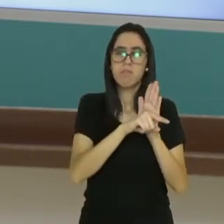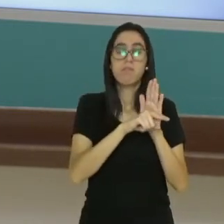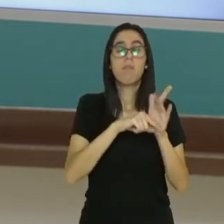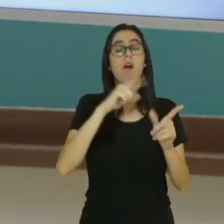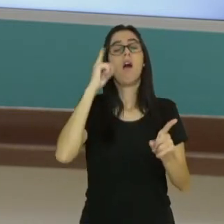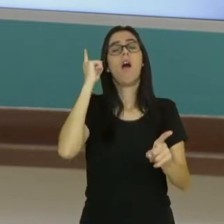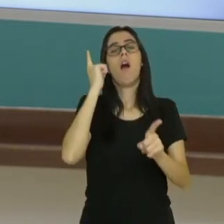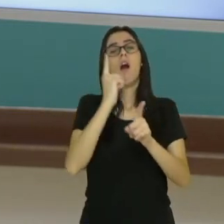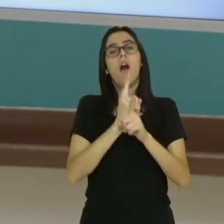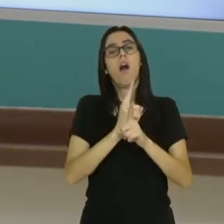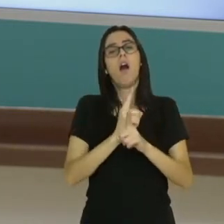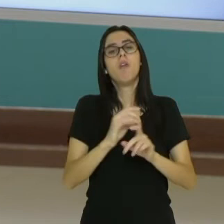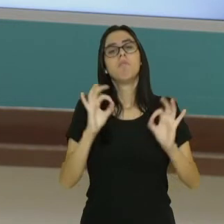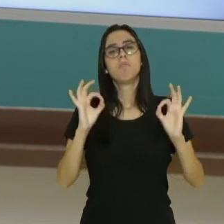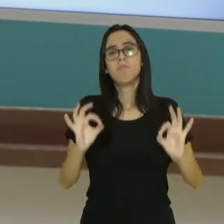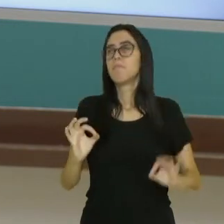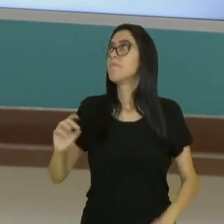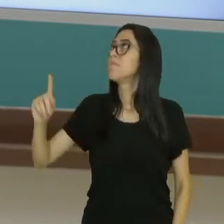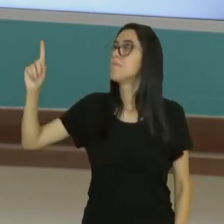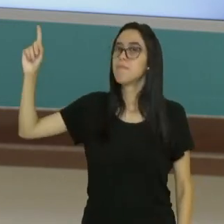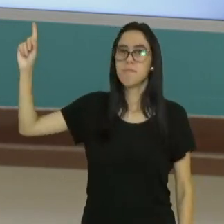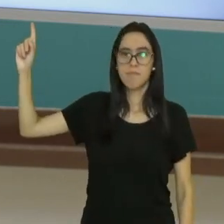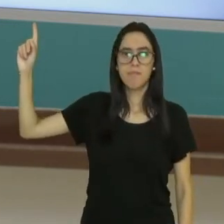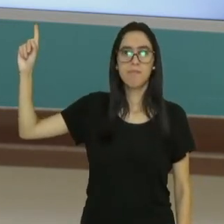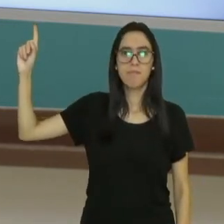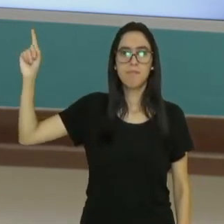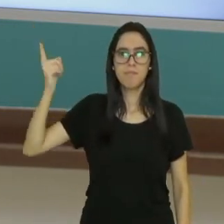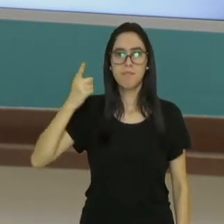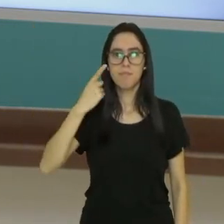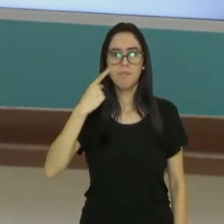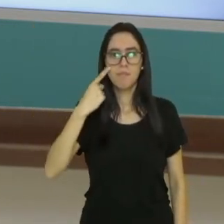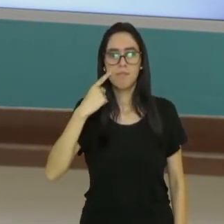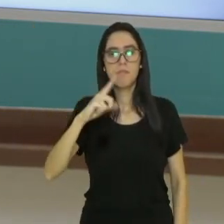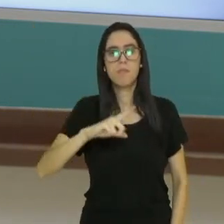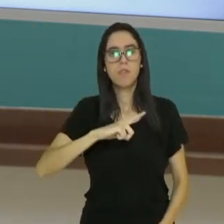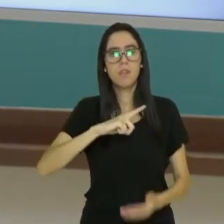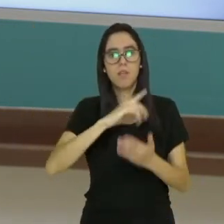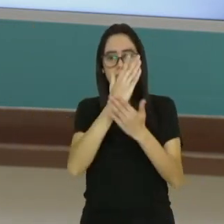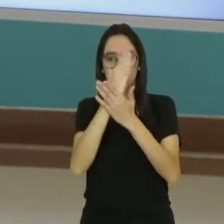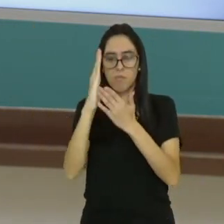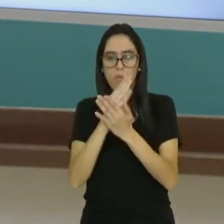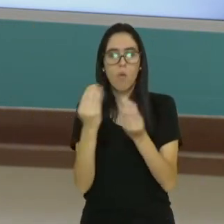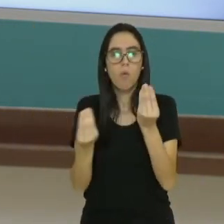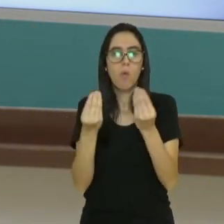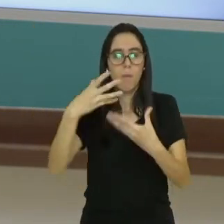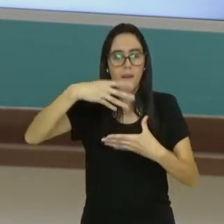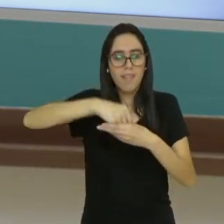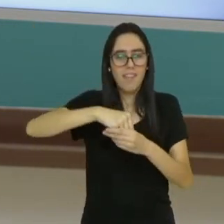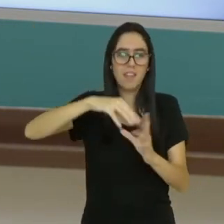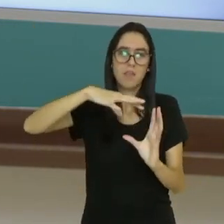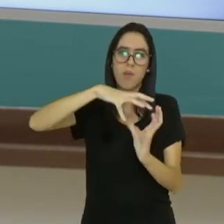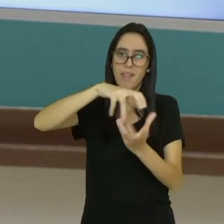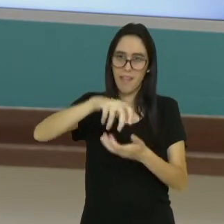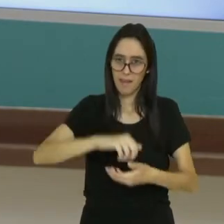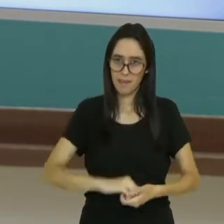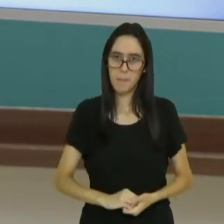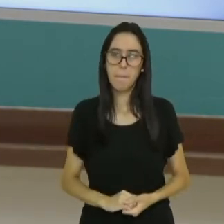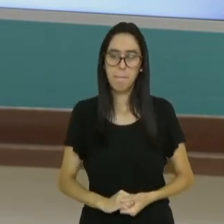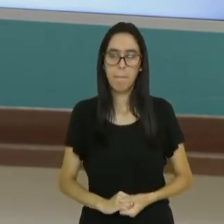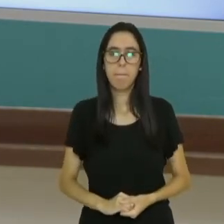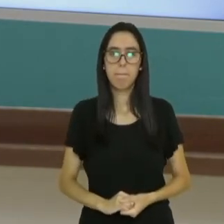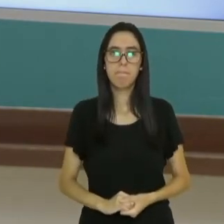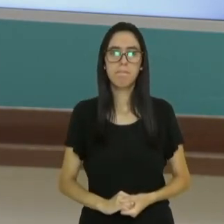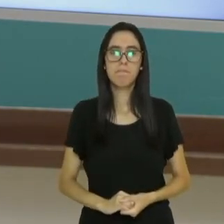né, nessas representações ou nesse entendimento de como é o interior da Terra. Não é possível um